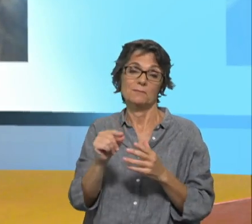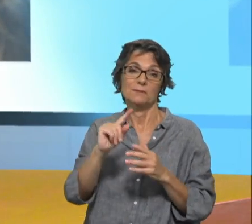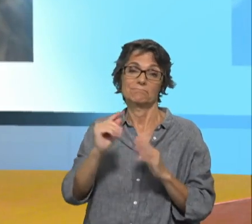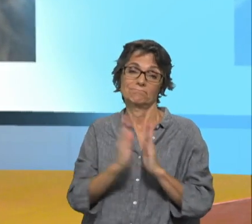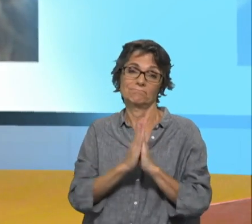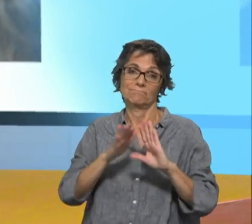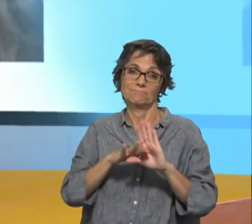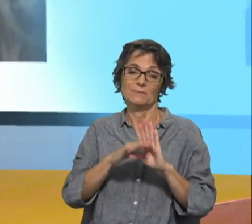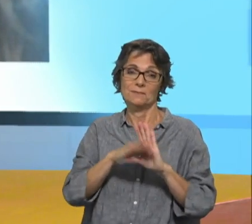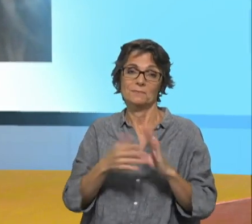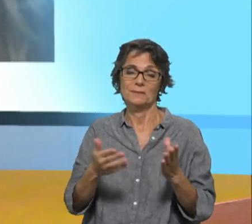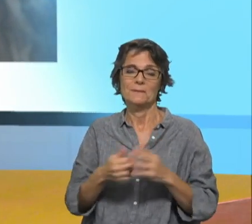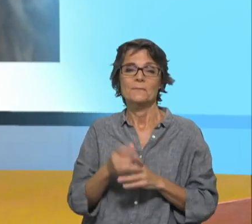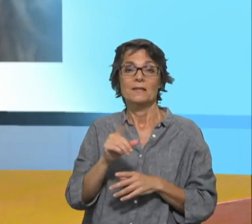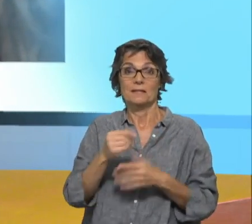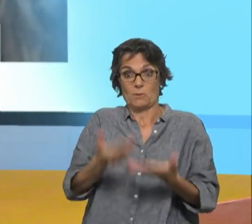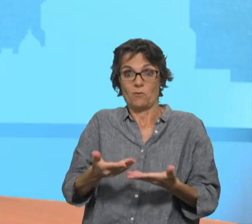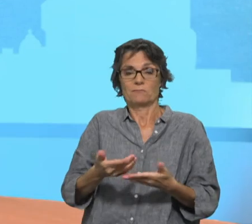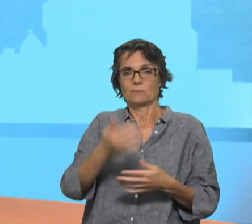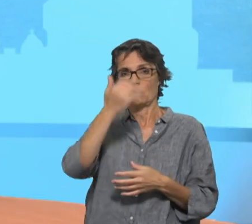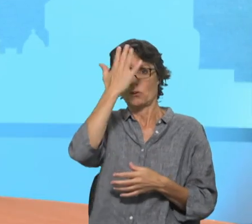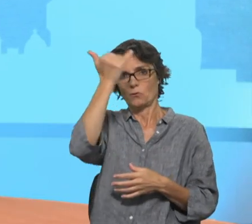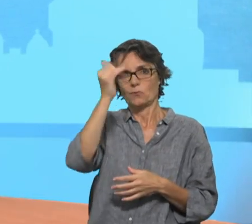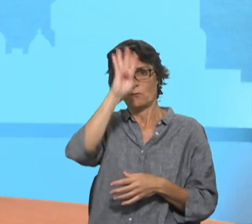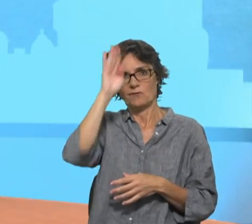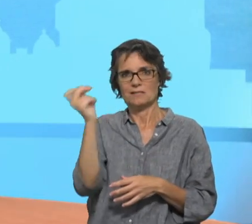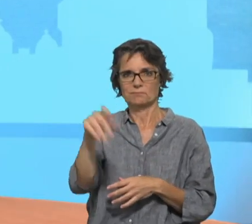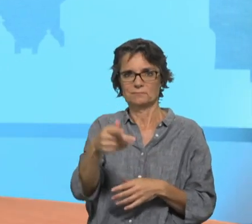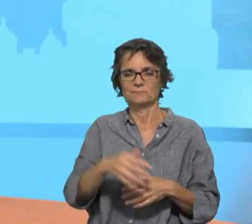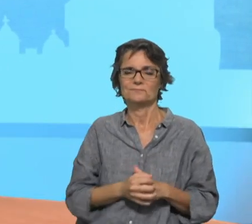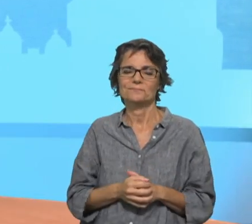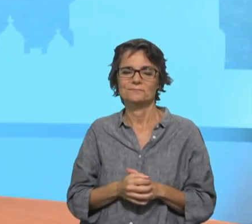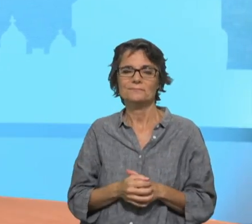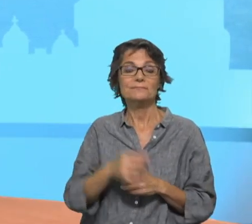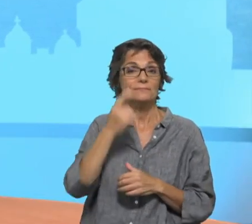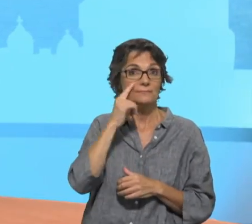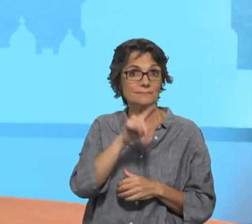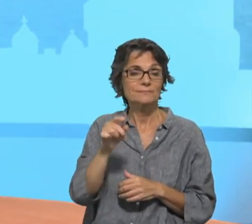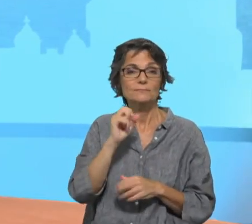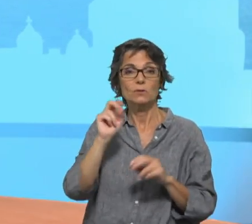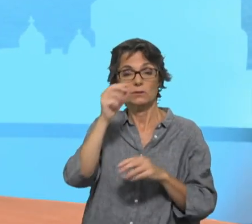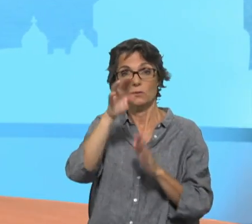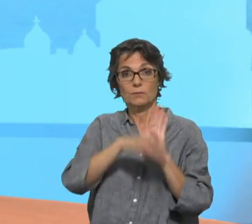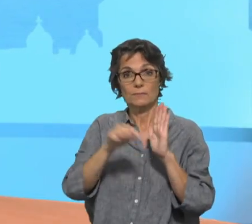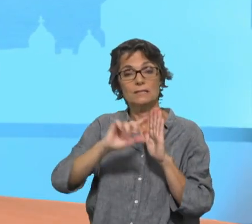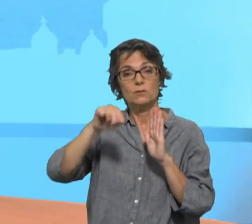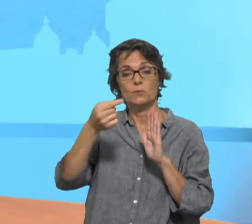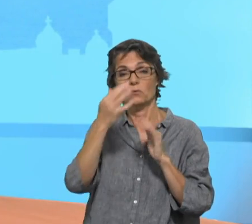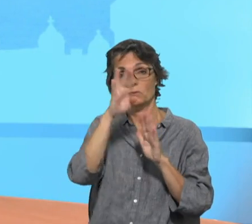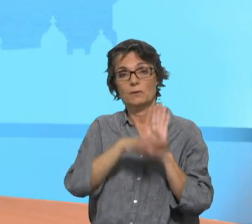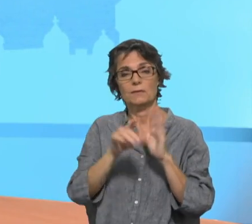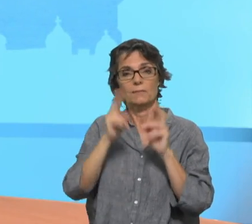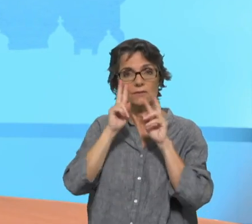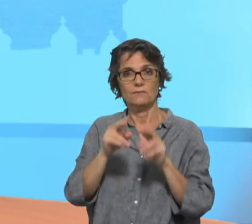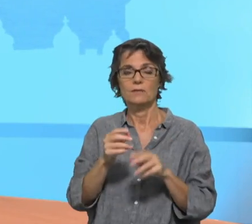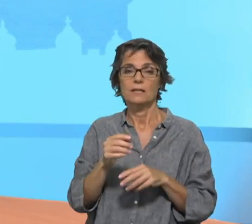quando o Papa Francisco está em Timor-Leste. E a terminar, recordo que pode rever este e os programas que partilhamos consigo aqui na RTP2 e